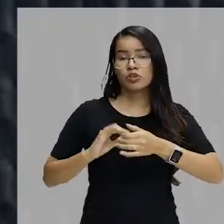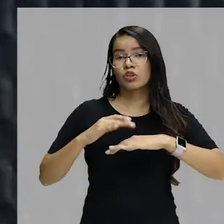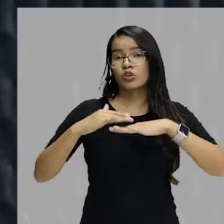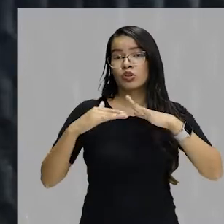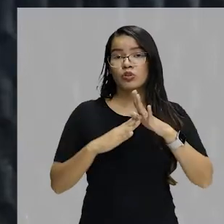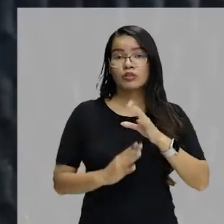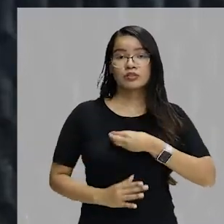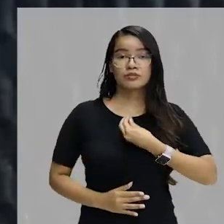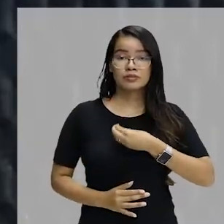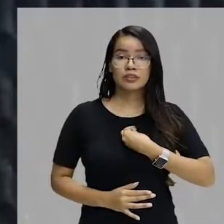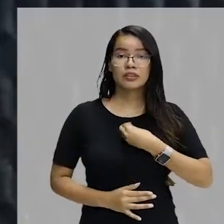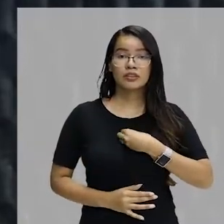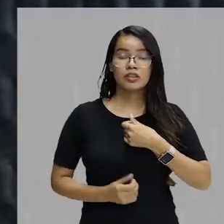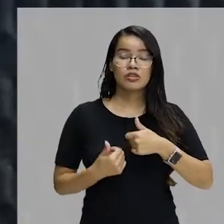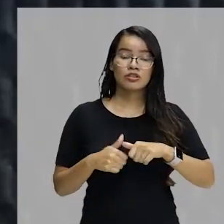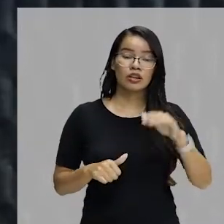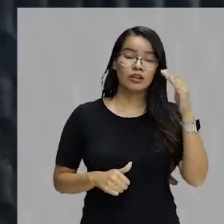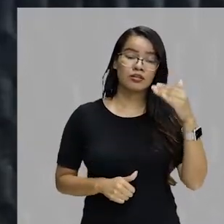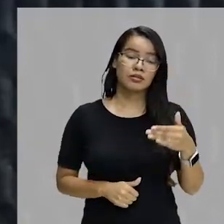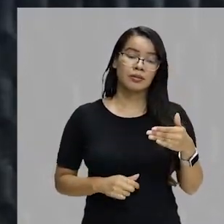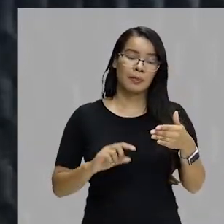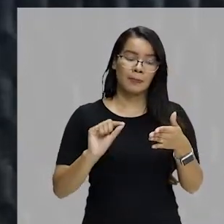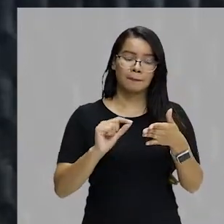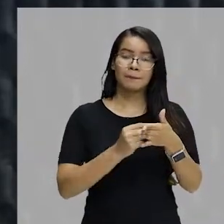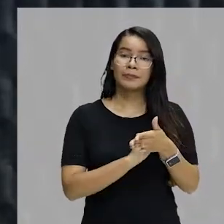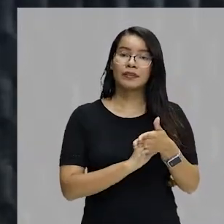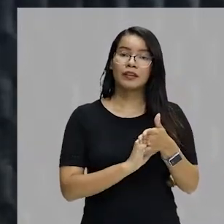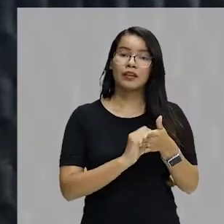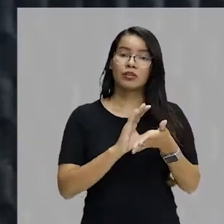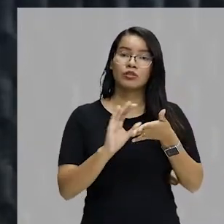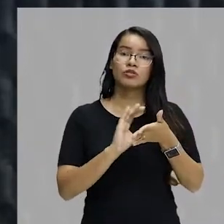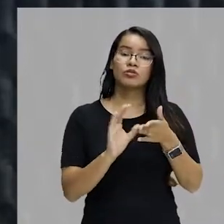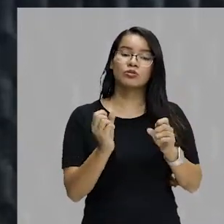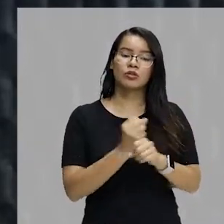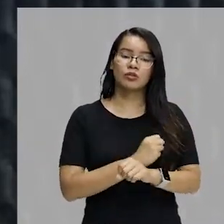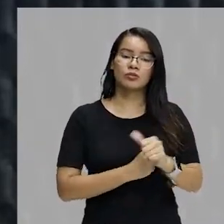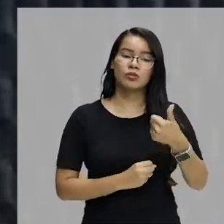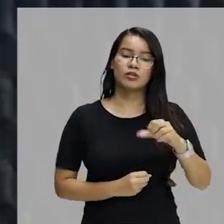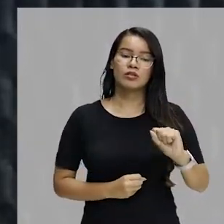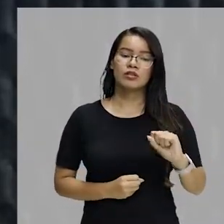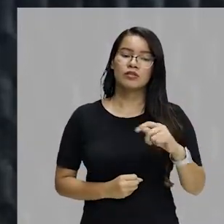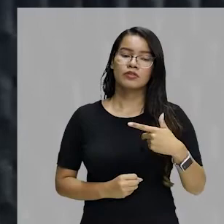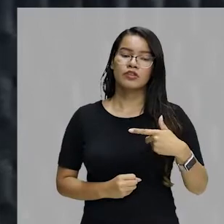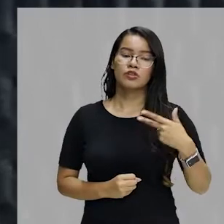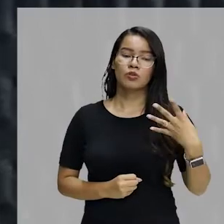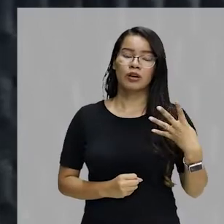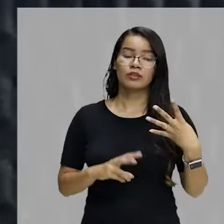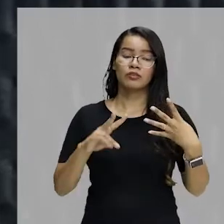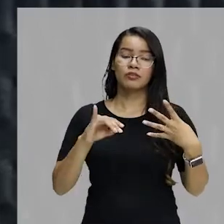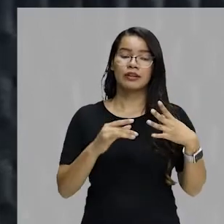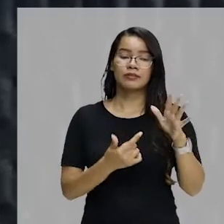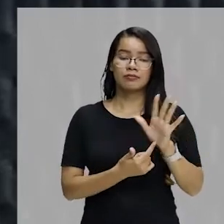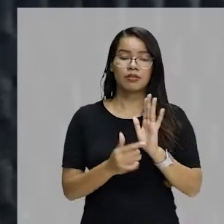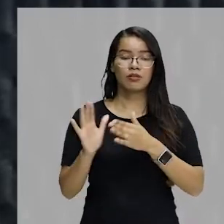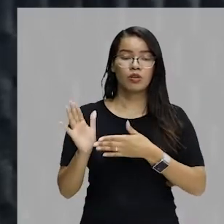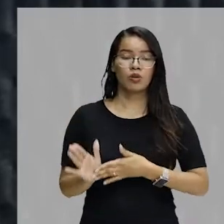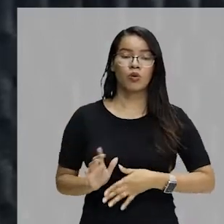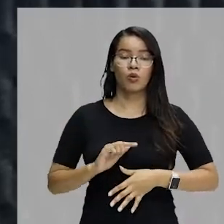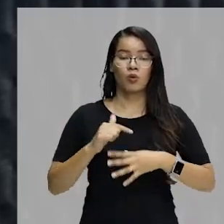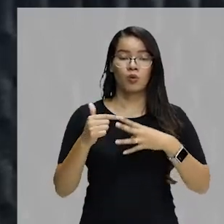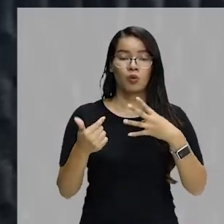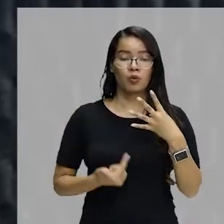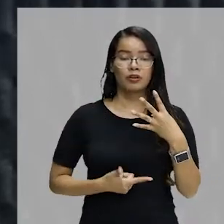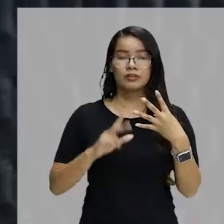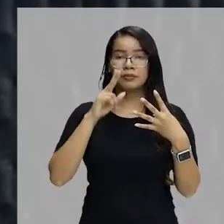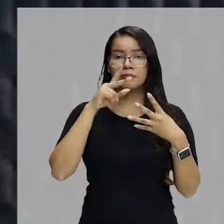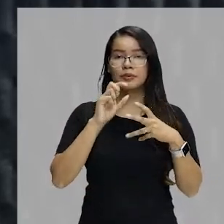na Constituição de 1824. A Constituição de 24, ela vai instituir 4 poderes. Ela vai nos falar de